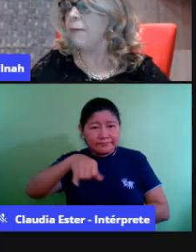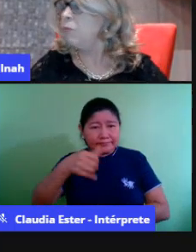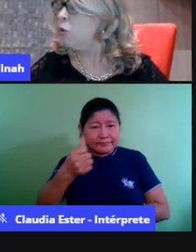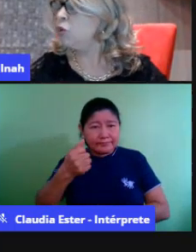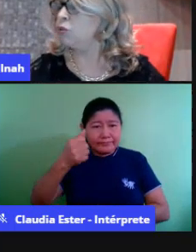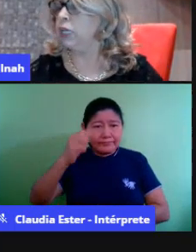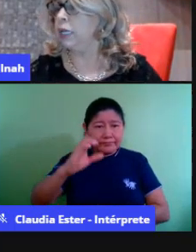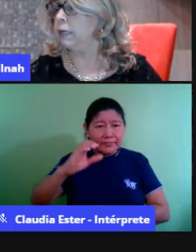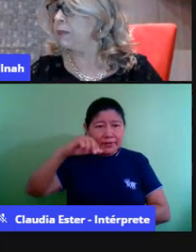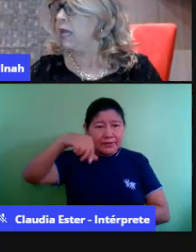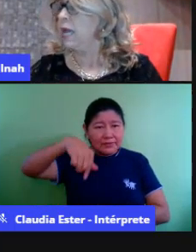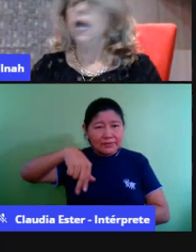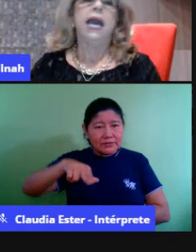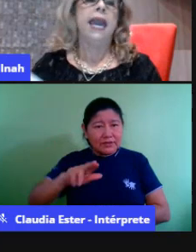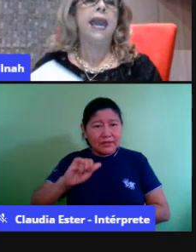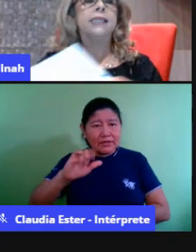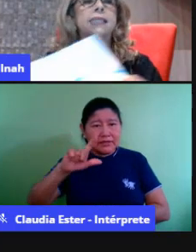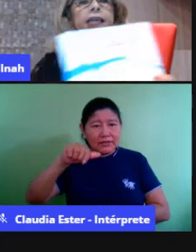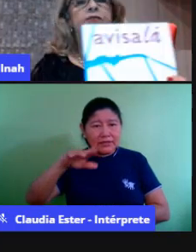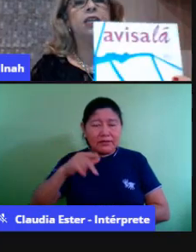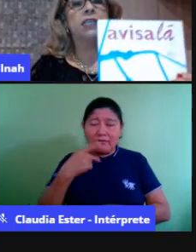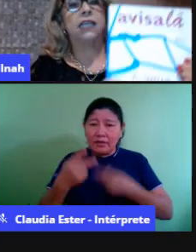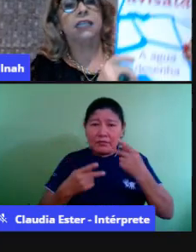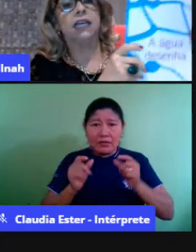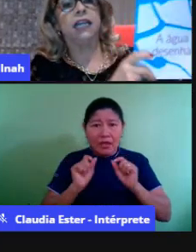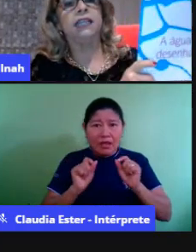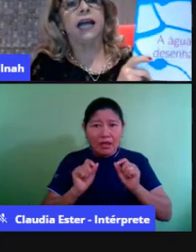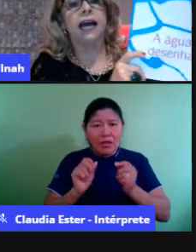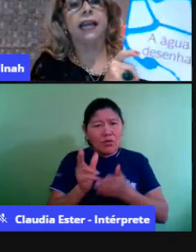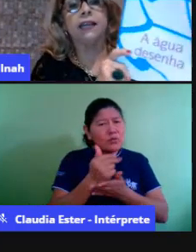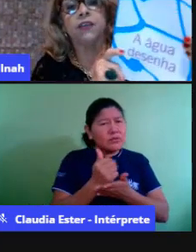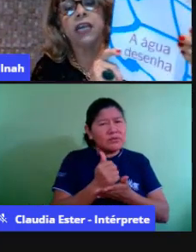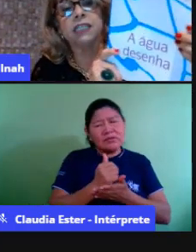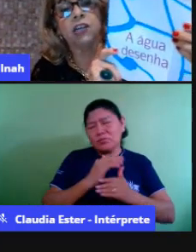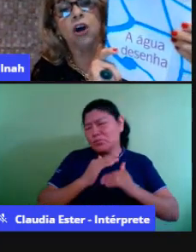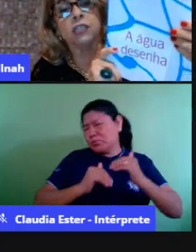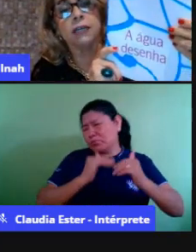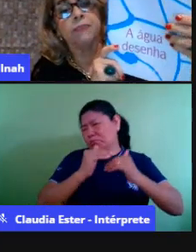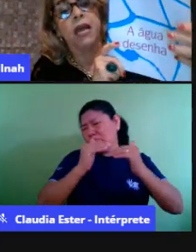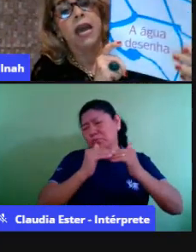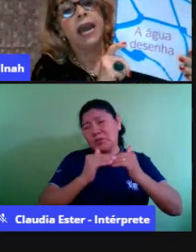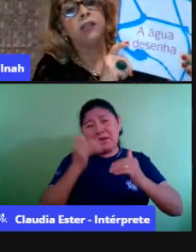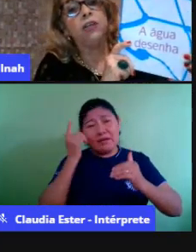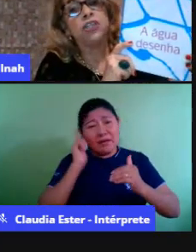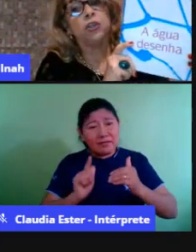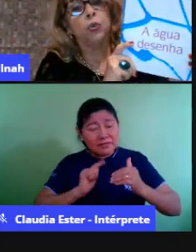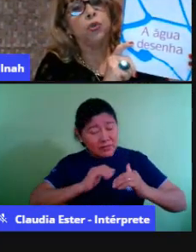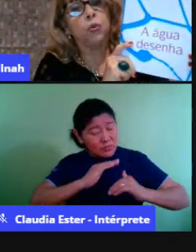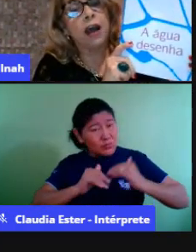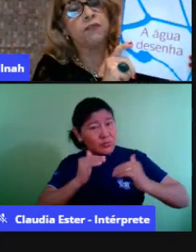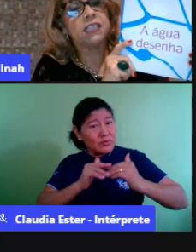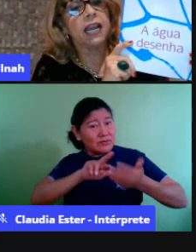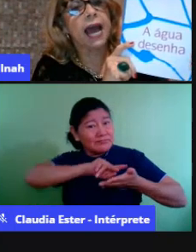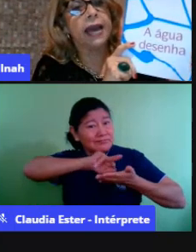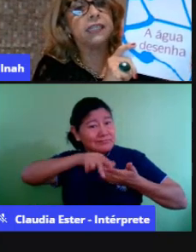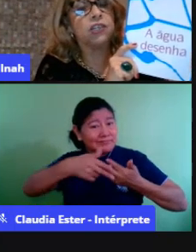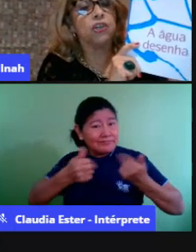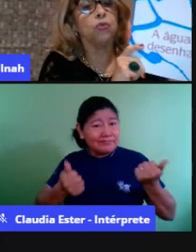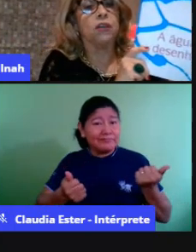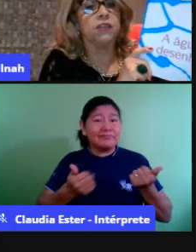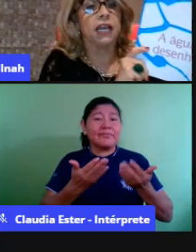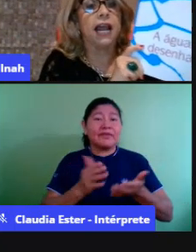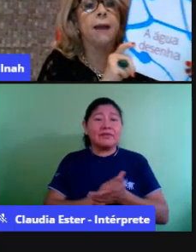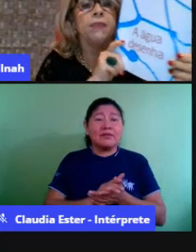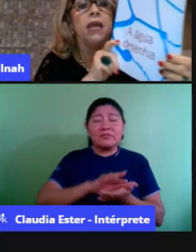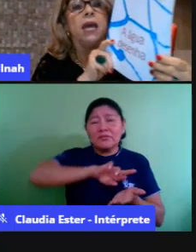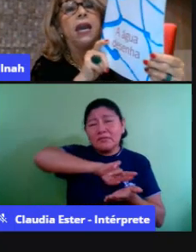pode falar muito dele. Essas revistas aqui, que nem está lá na referência nossa, é do Instituto Avisa Lá. Esse